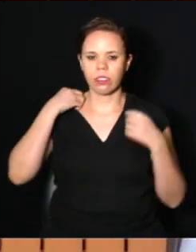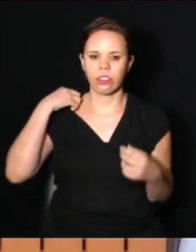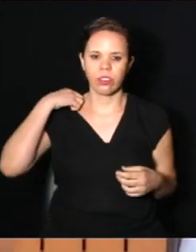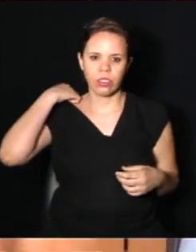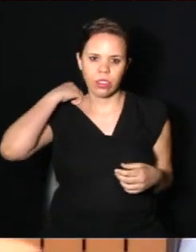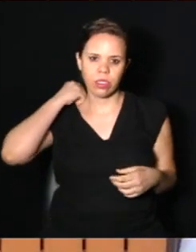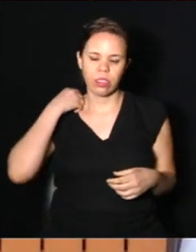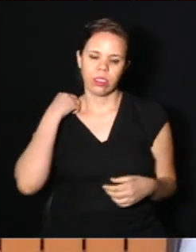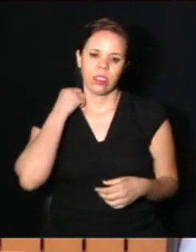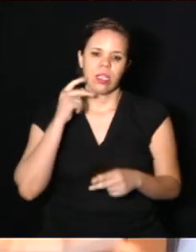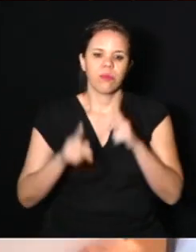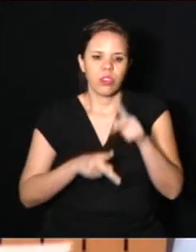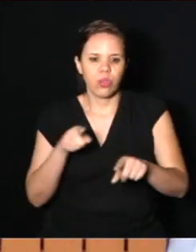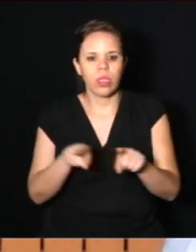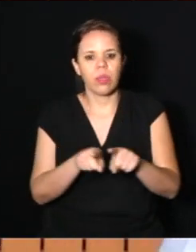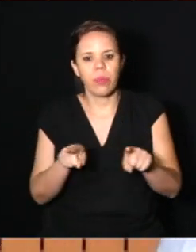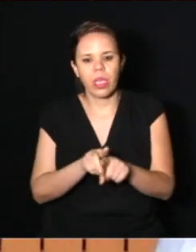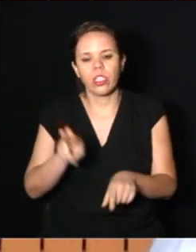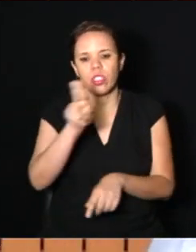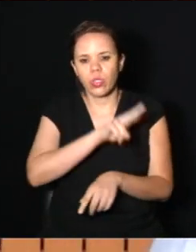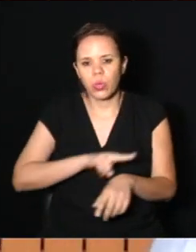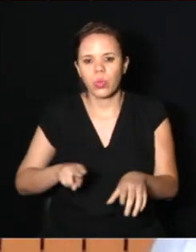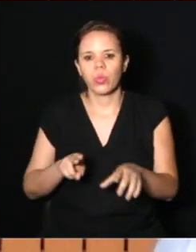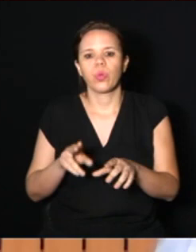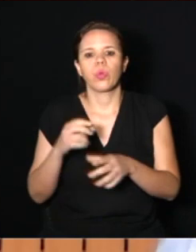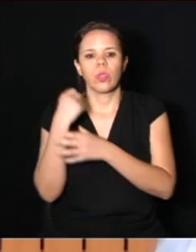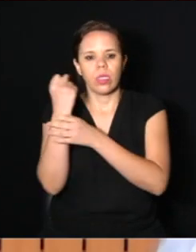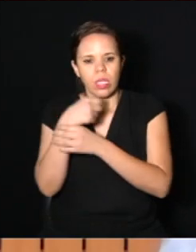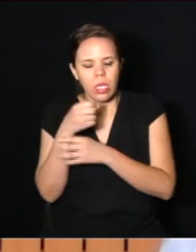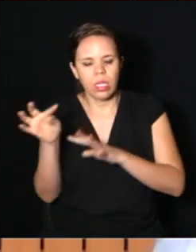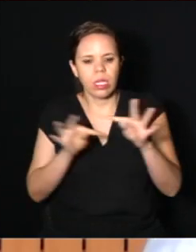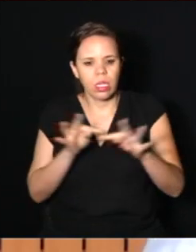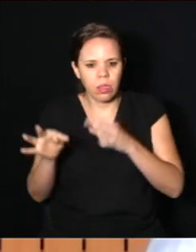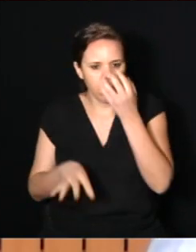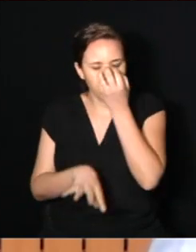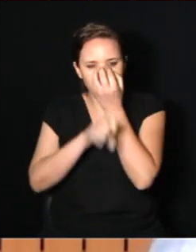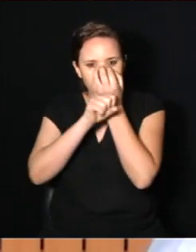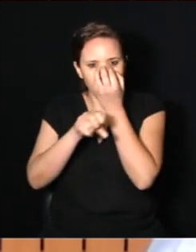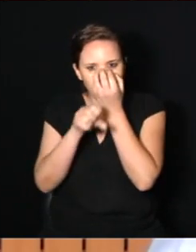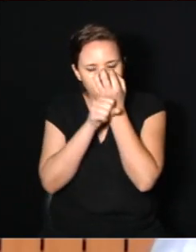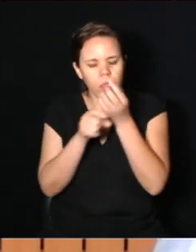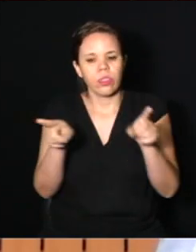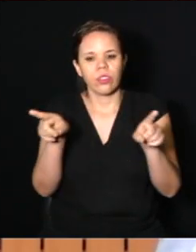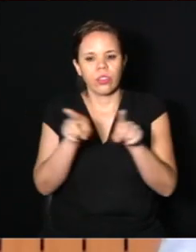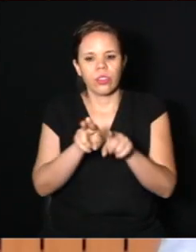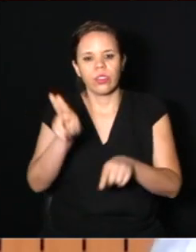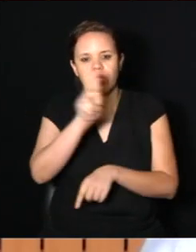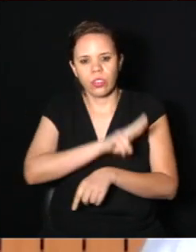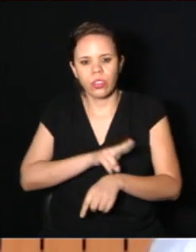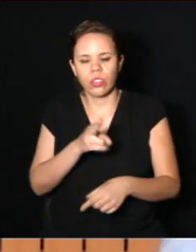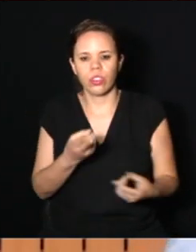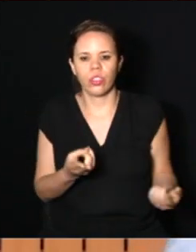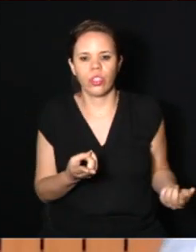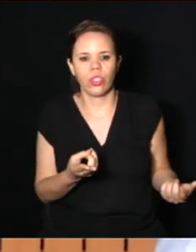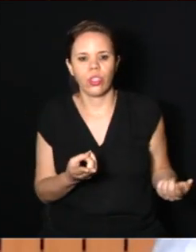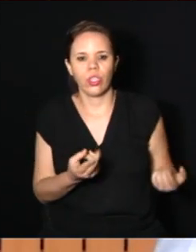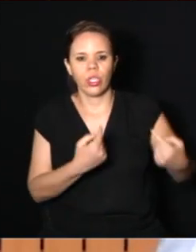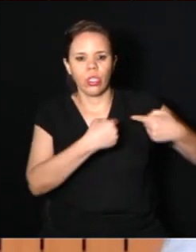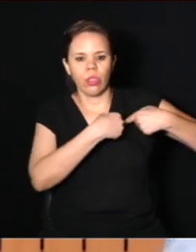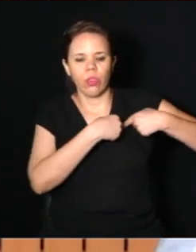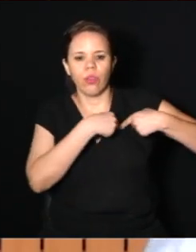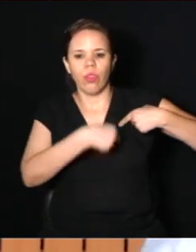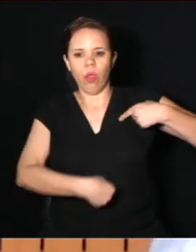fazem uso de oxigenoterapia domiciliar, usuários que usam sondas, usuários que têm